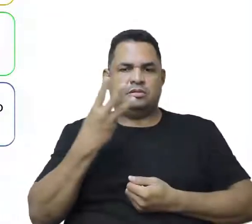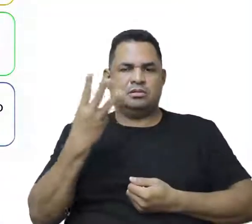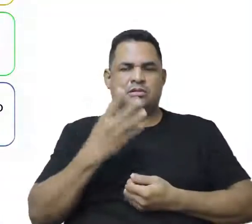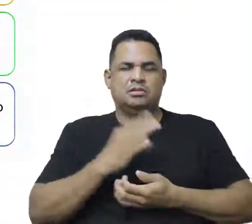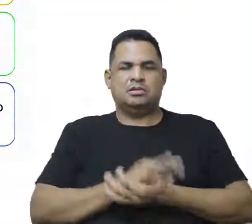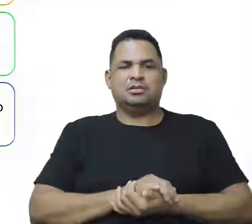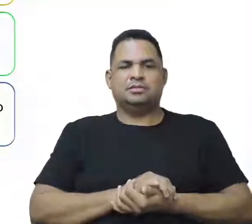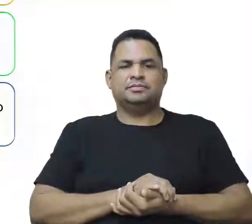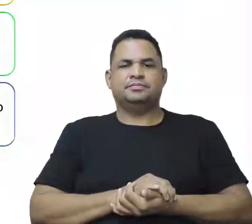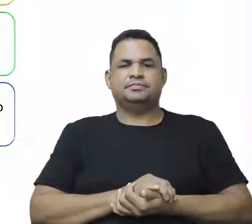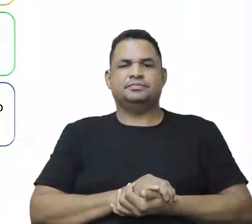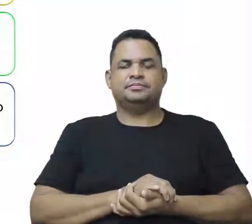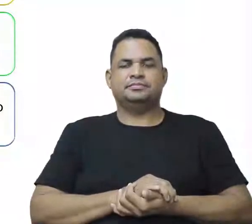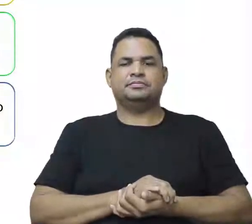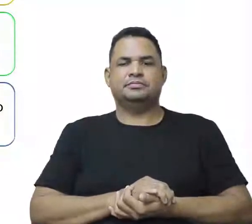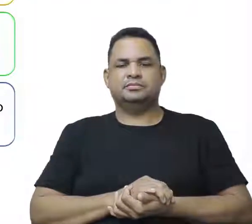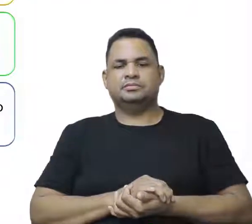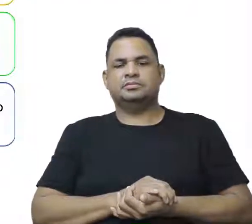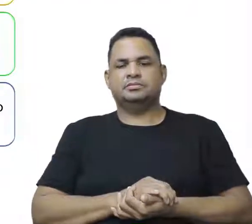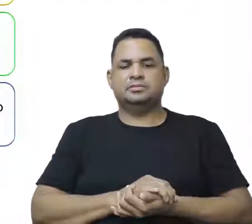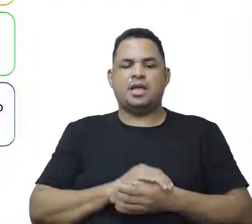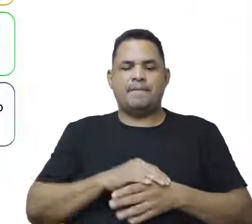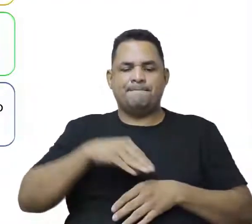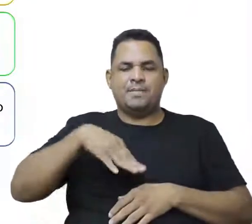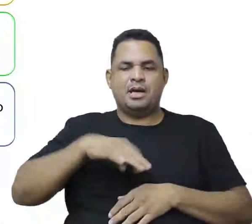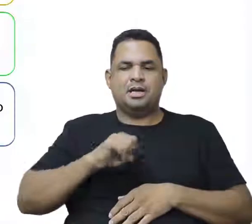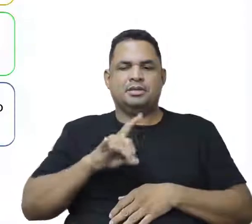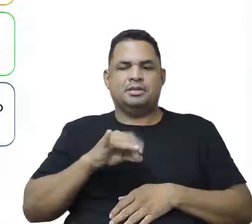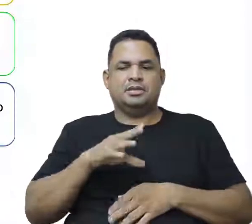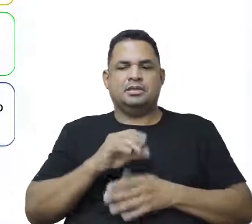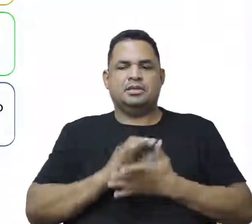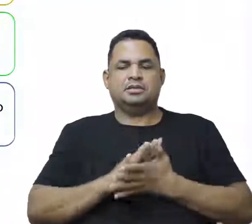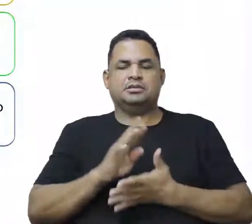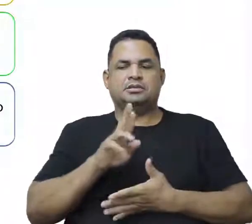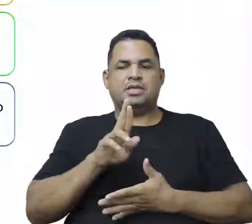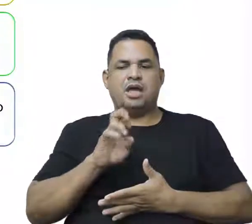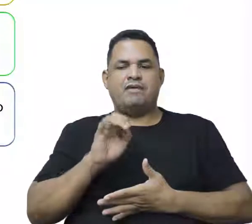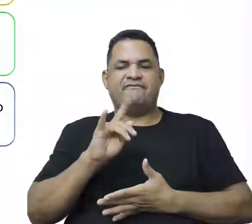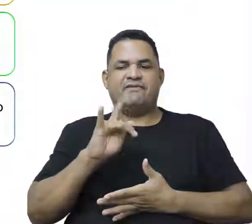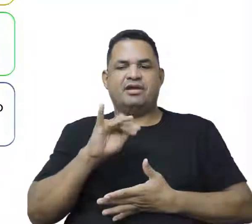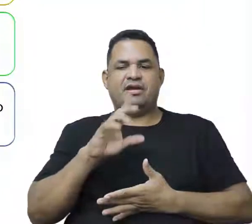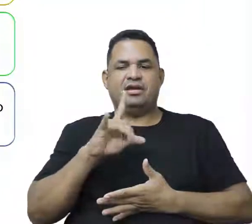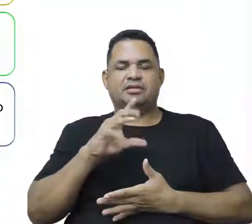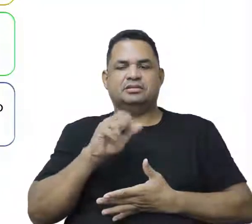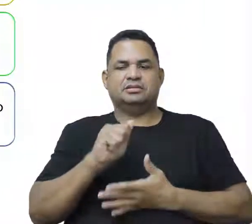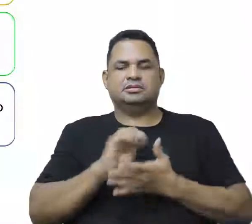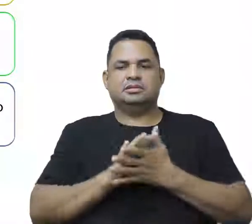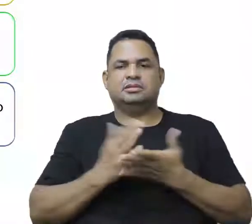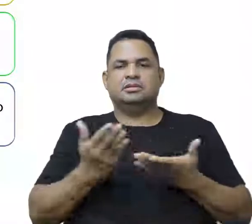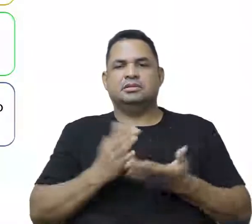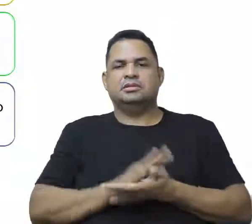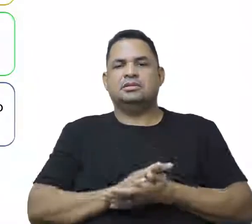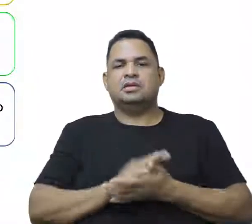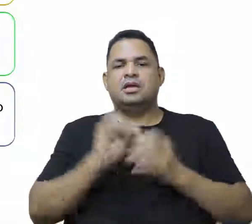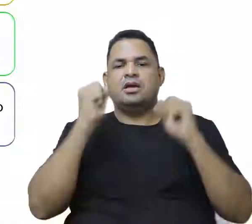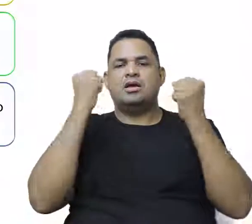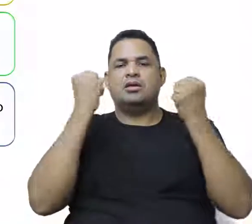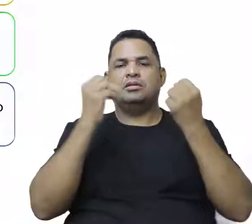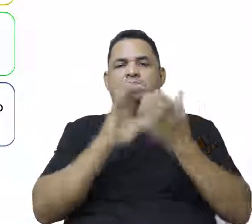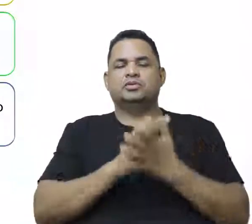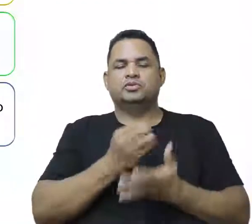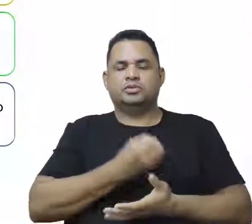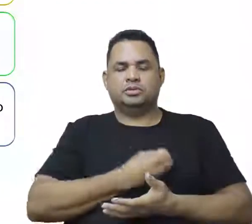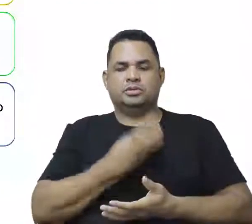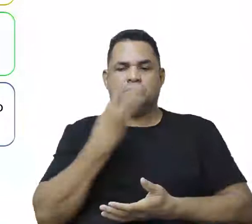aí. Na matriz de referência do Enem, na área de linguagens, a educação física está na